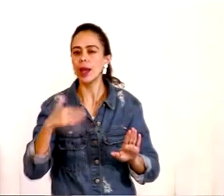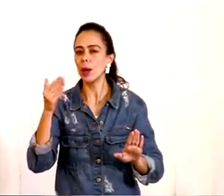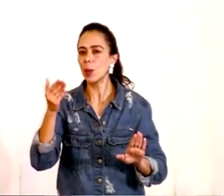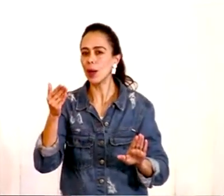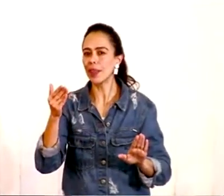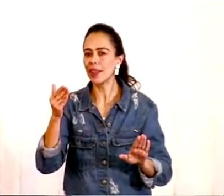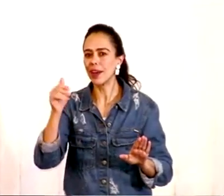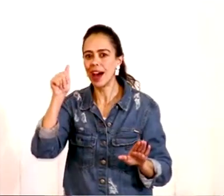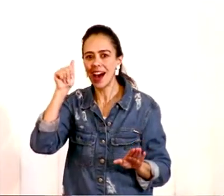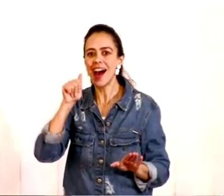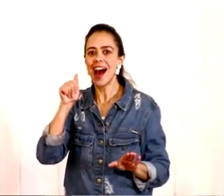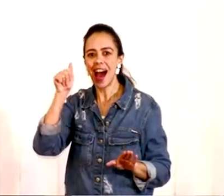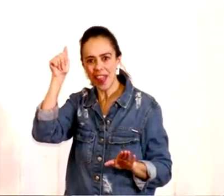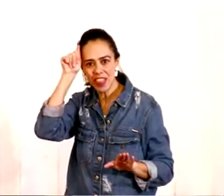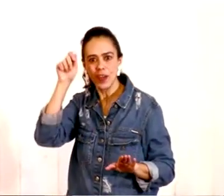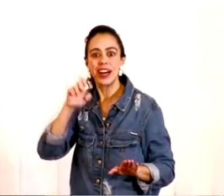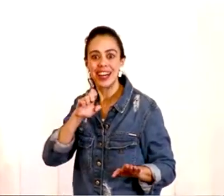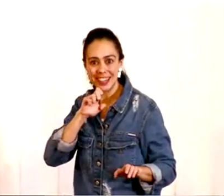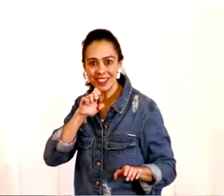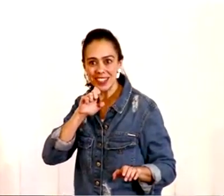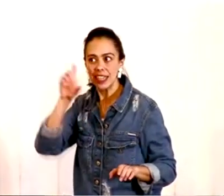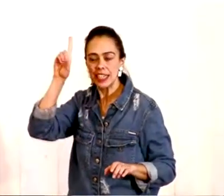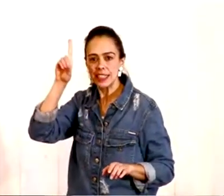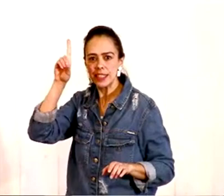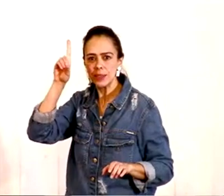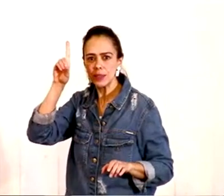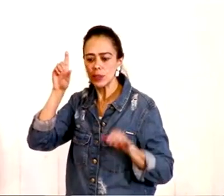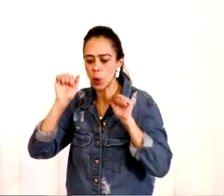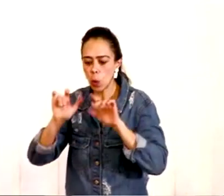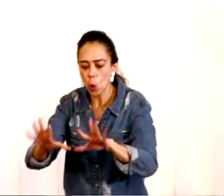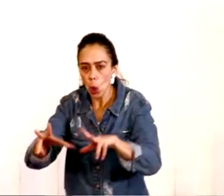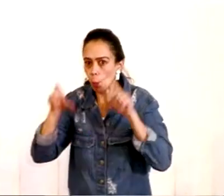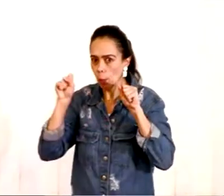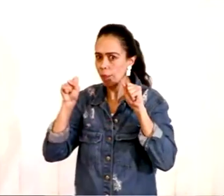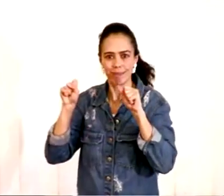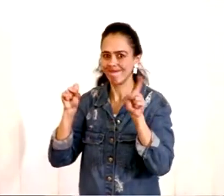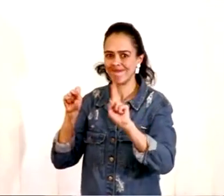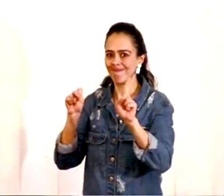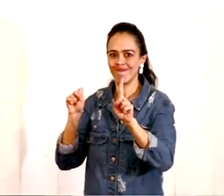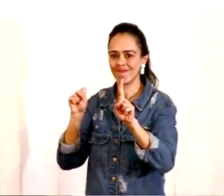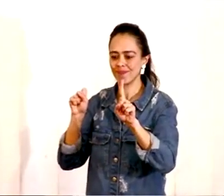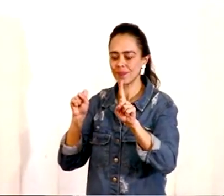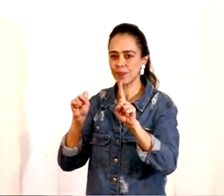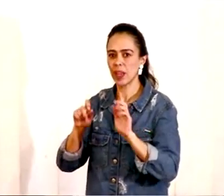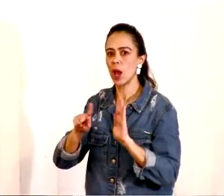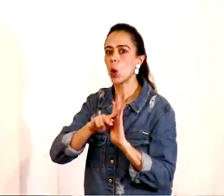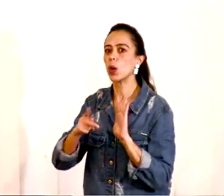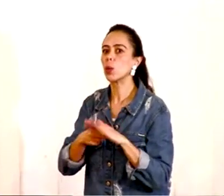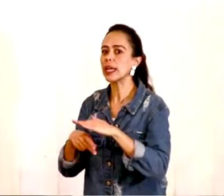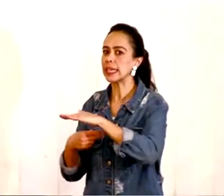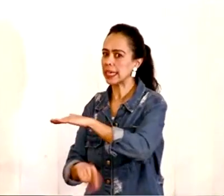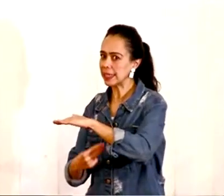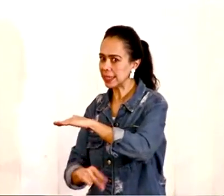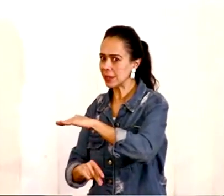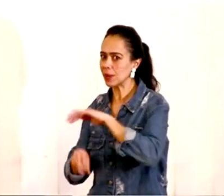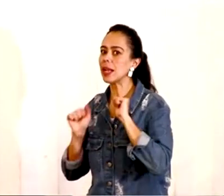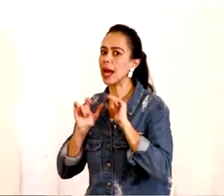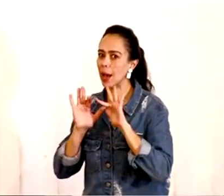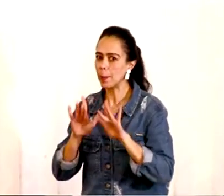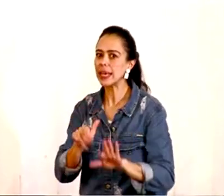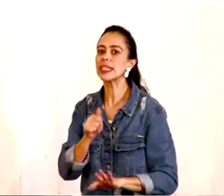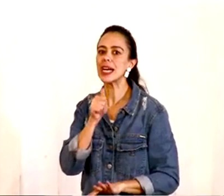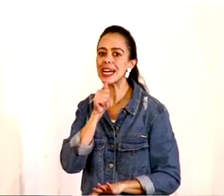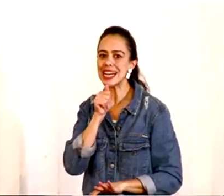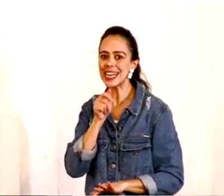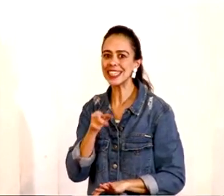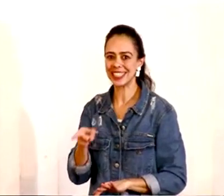cometeram. Agora, preste atenção, o que Deus está fazendo com Caim? Deus não está punindo Caim, Deus está